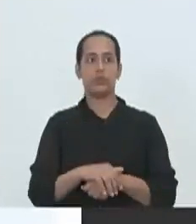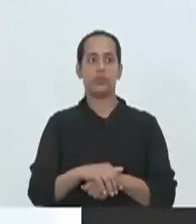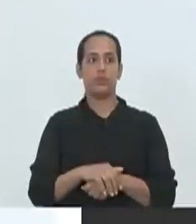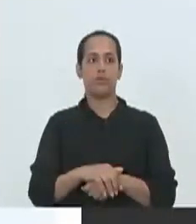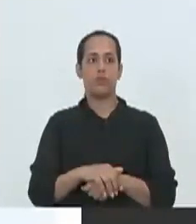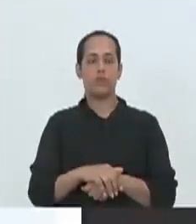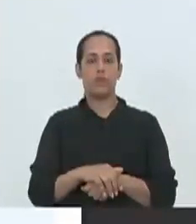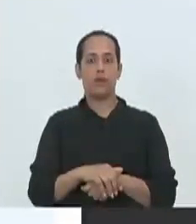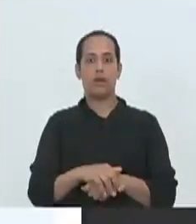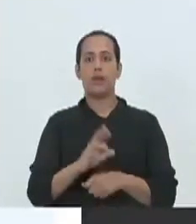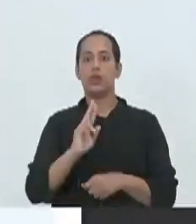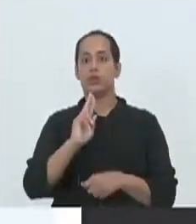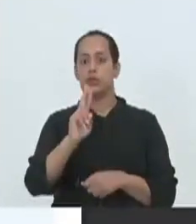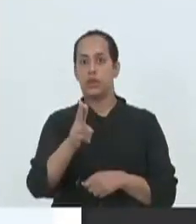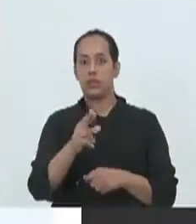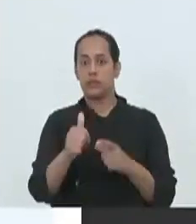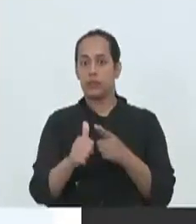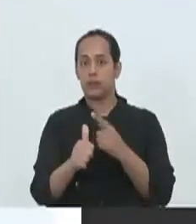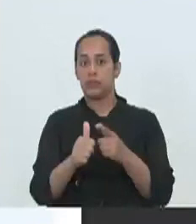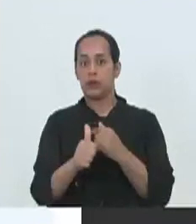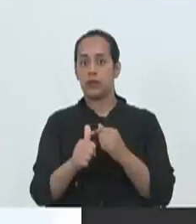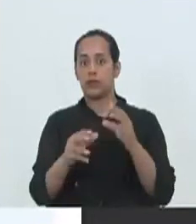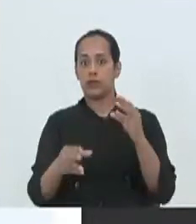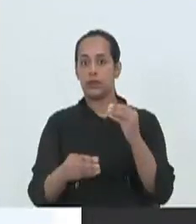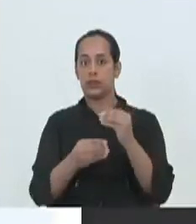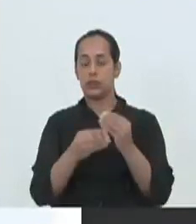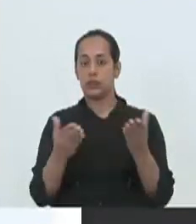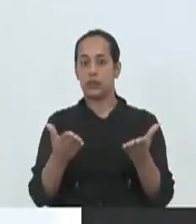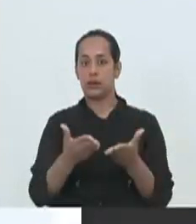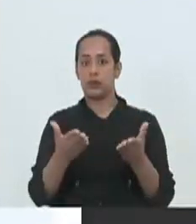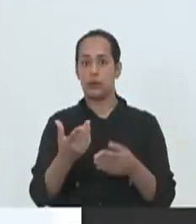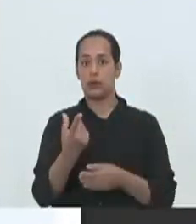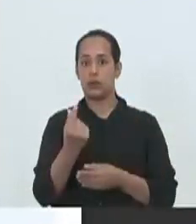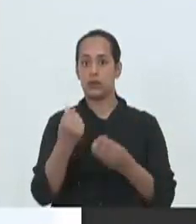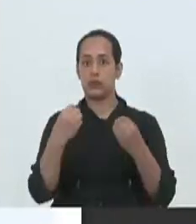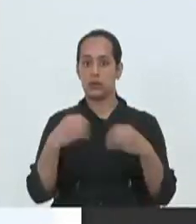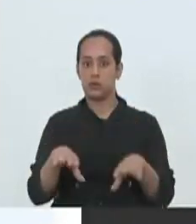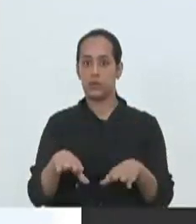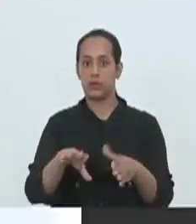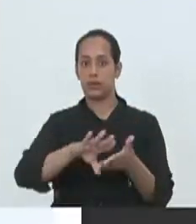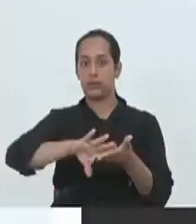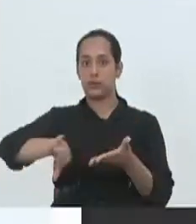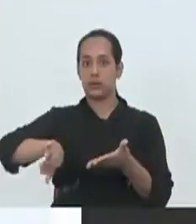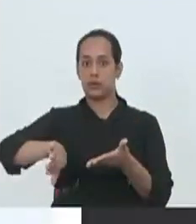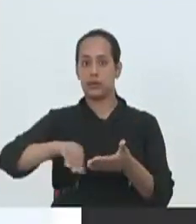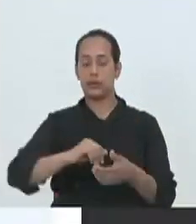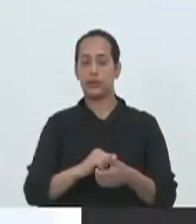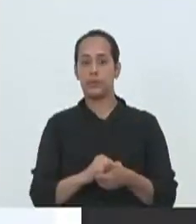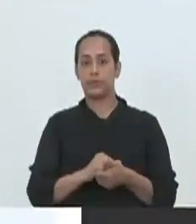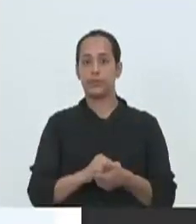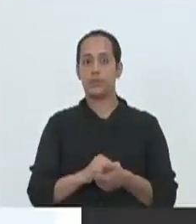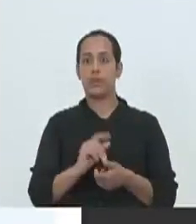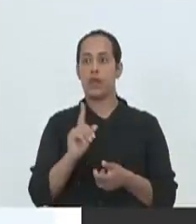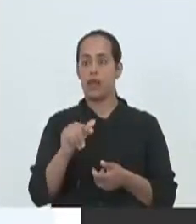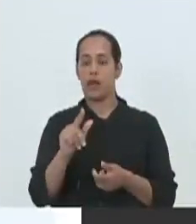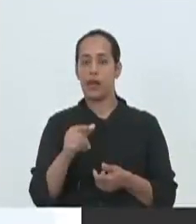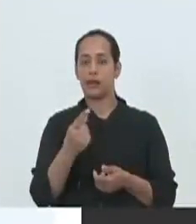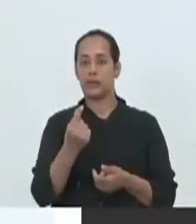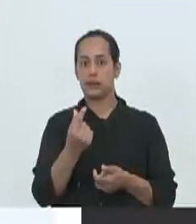agora daquelas despesas que a gente deixou de Fora eram despesas eh financeiras com financiamentos e